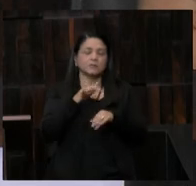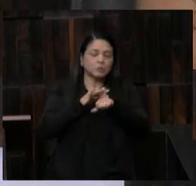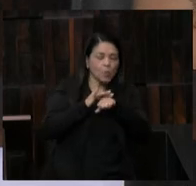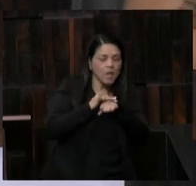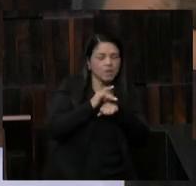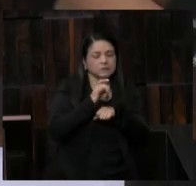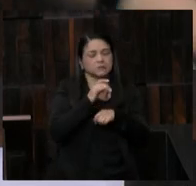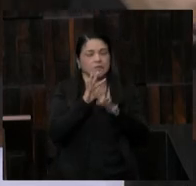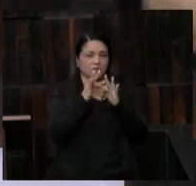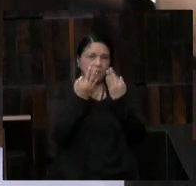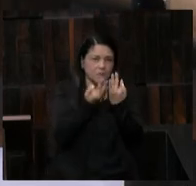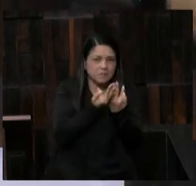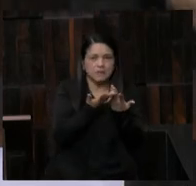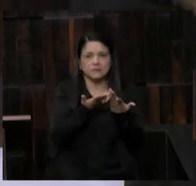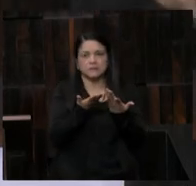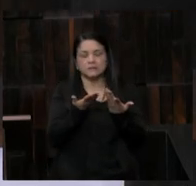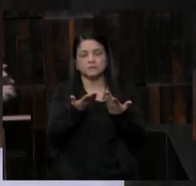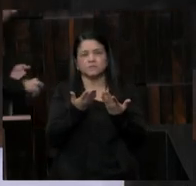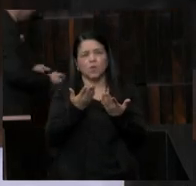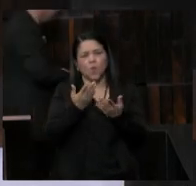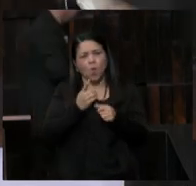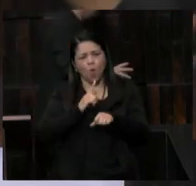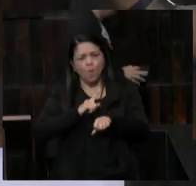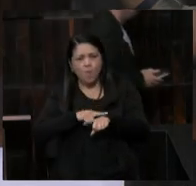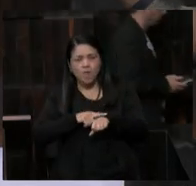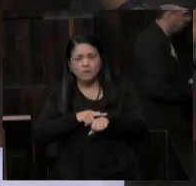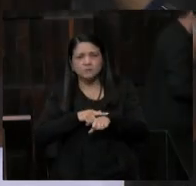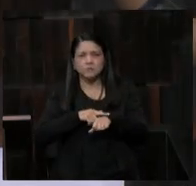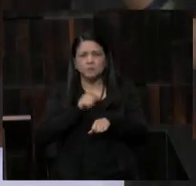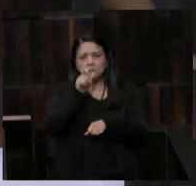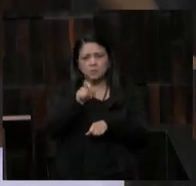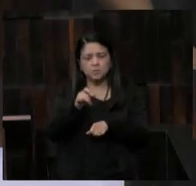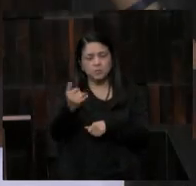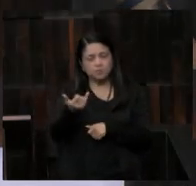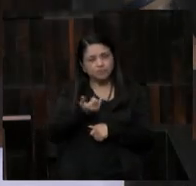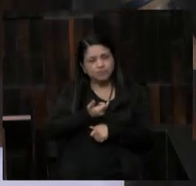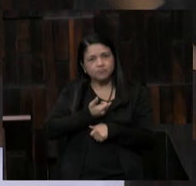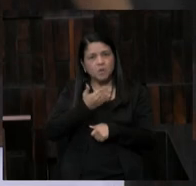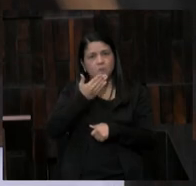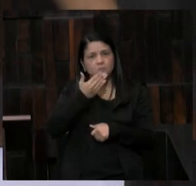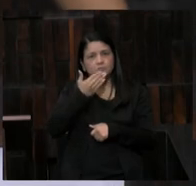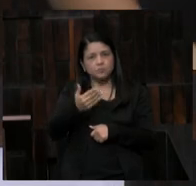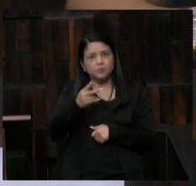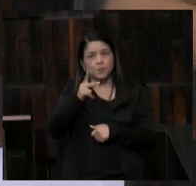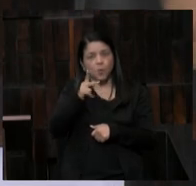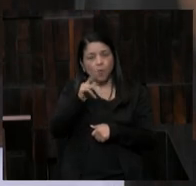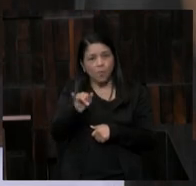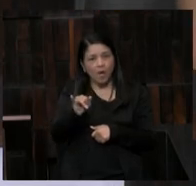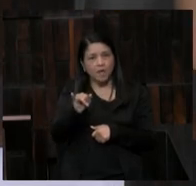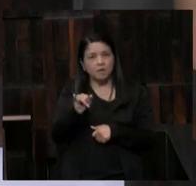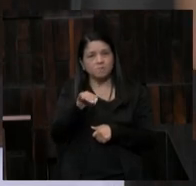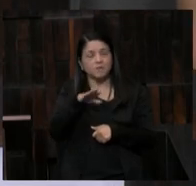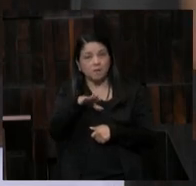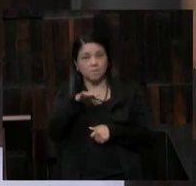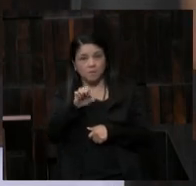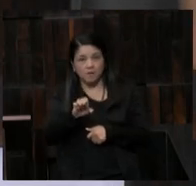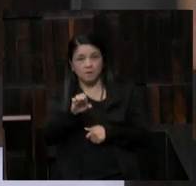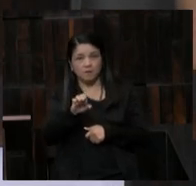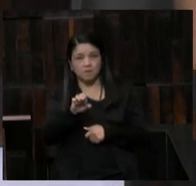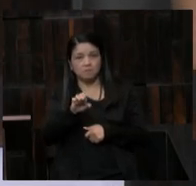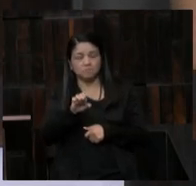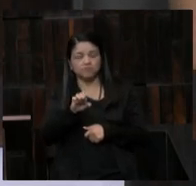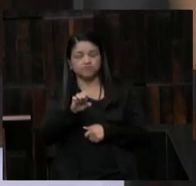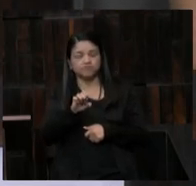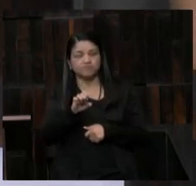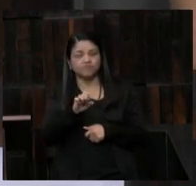aquele. E num determinado momento, uma pessoa disse assim, eu queria pedir pelo pai e pela mãe de